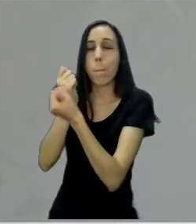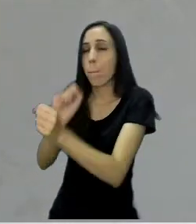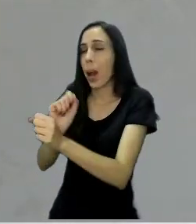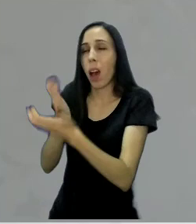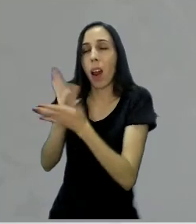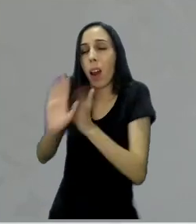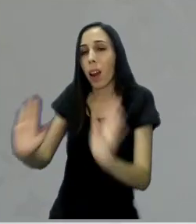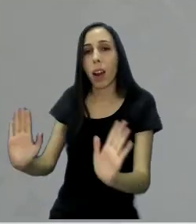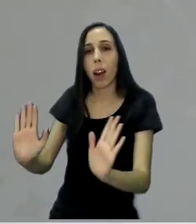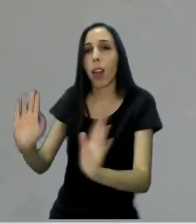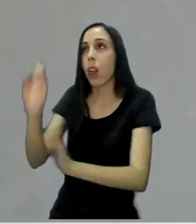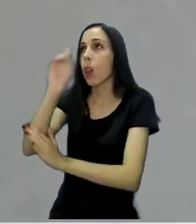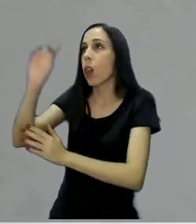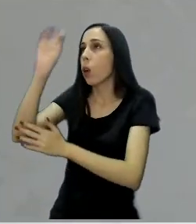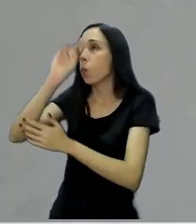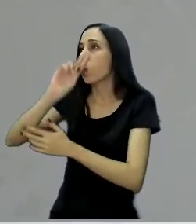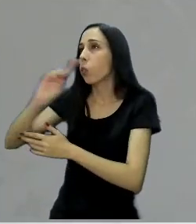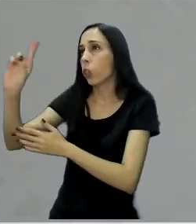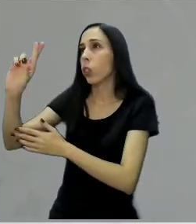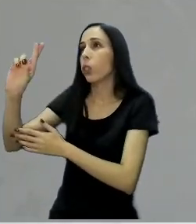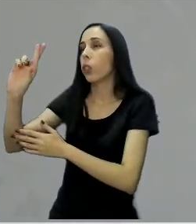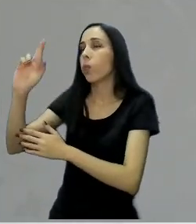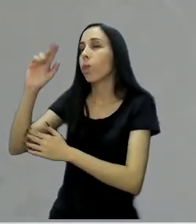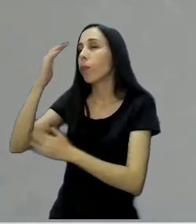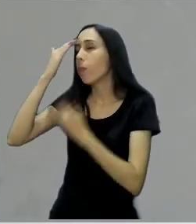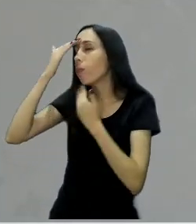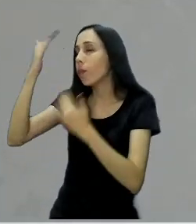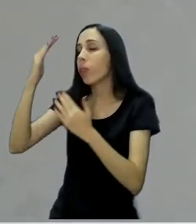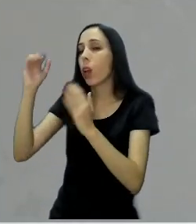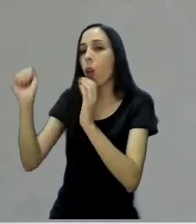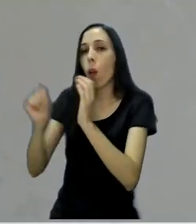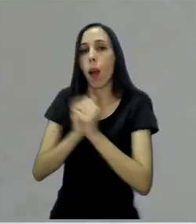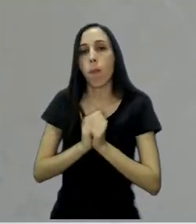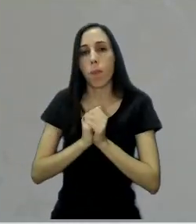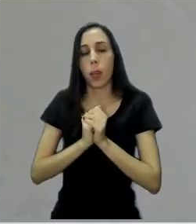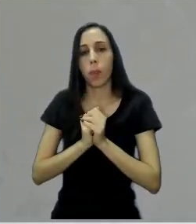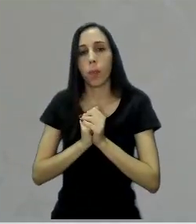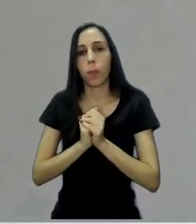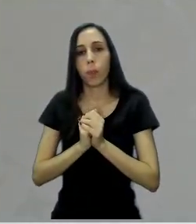prosperará. Em nome de Jesus Cristo, nosso Senhor. Amém.